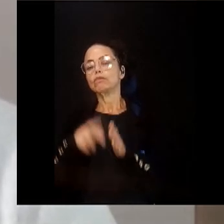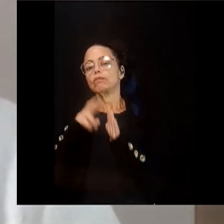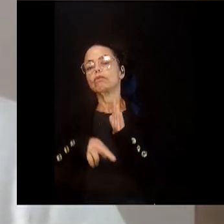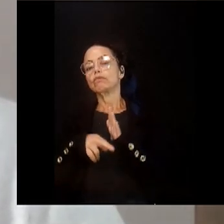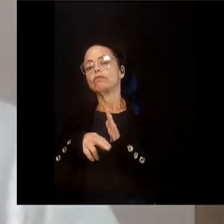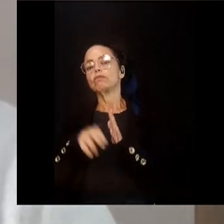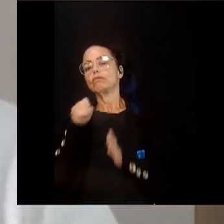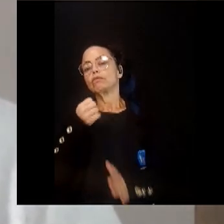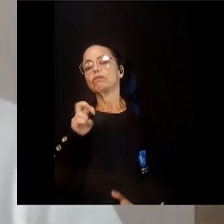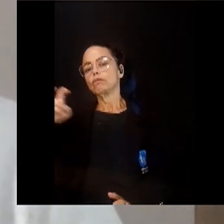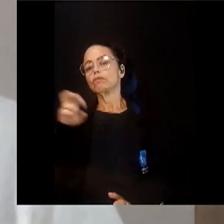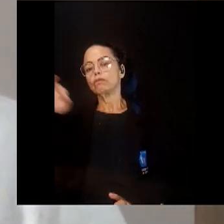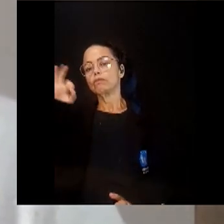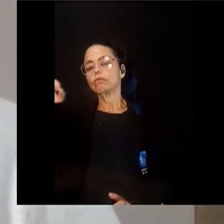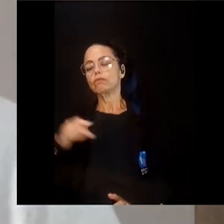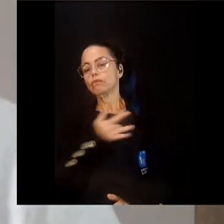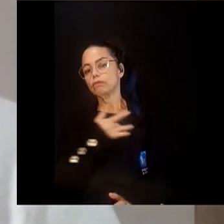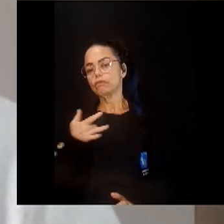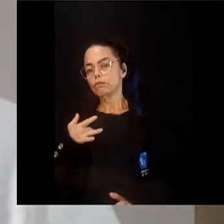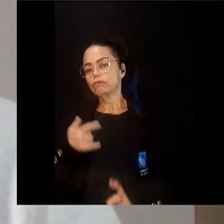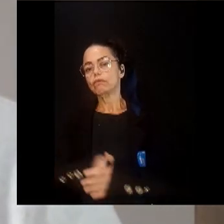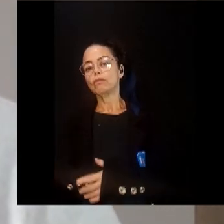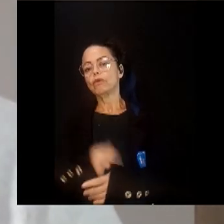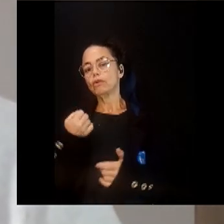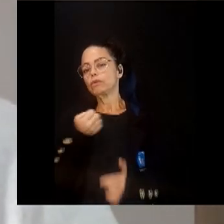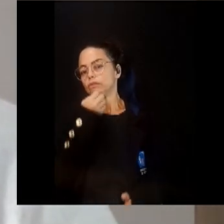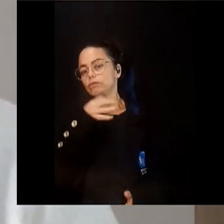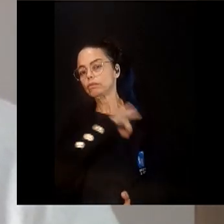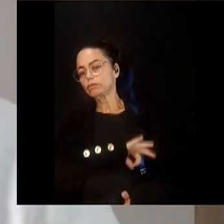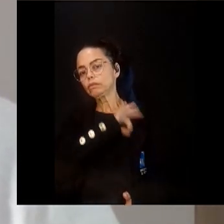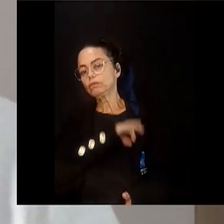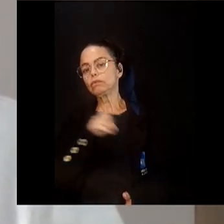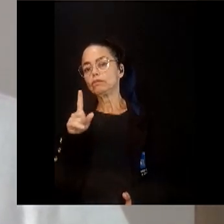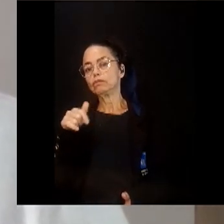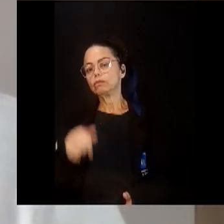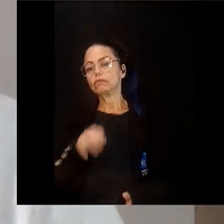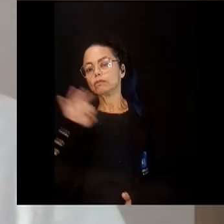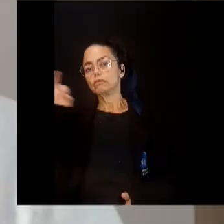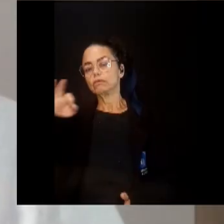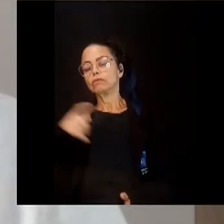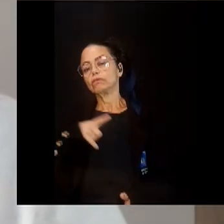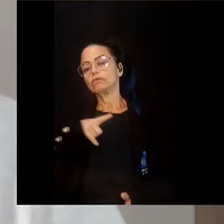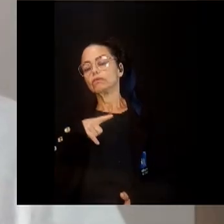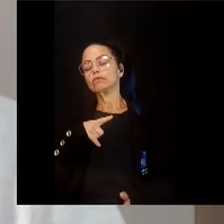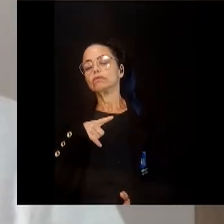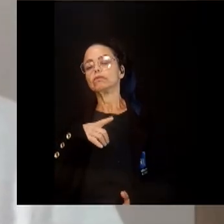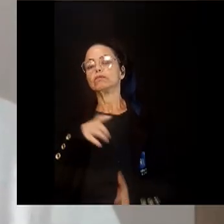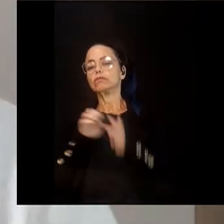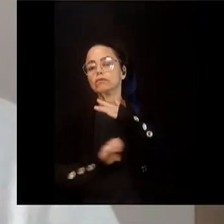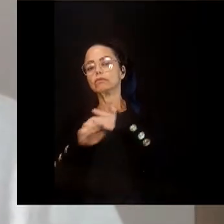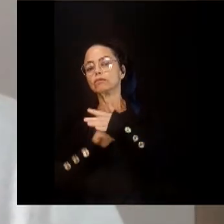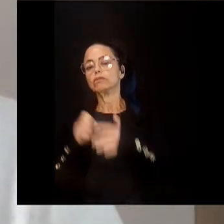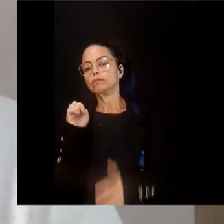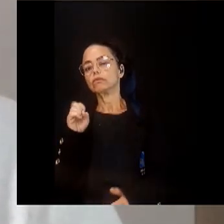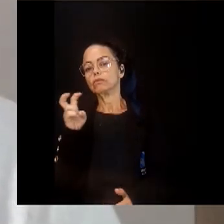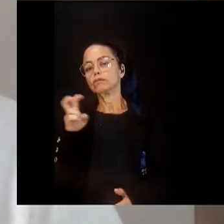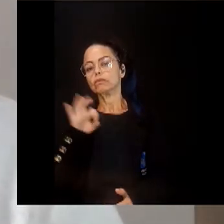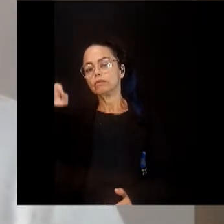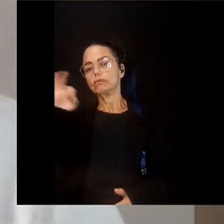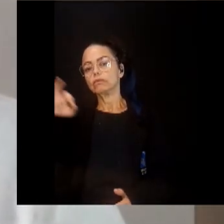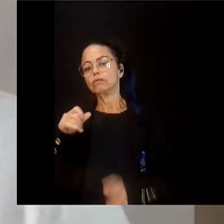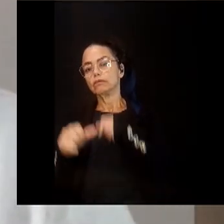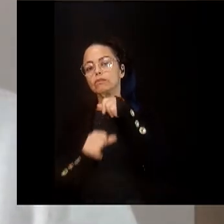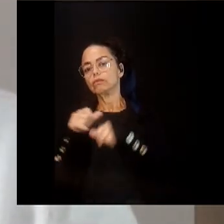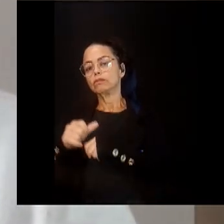priorizam bem-estar e salário, mas só 17% tem isso na empresa, ao ponto que 85% trocaria de empresa.